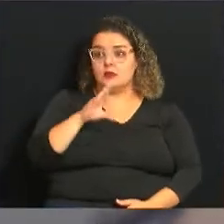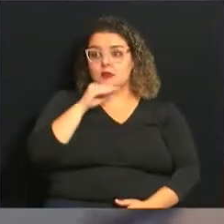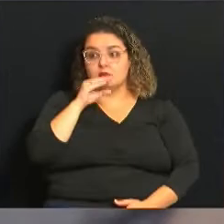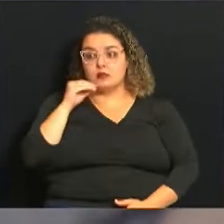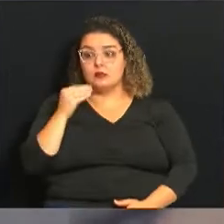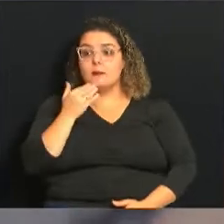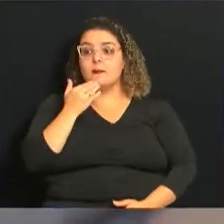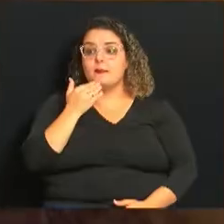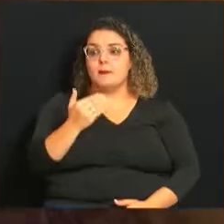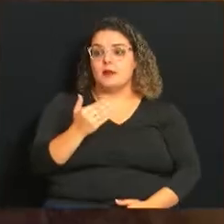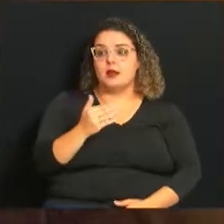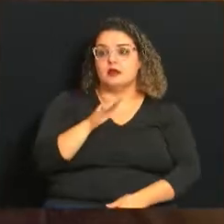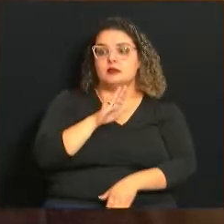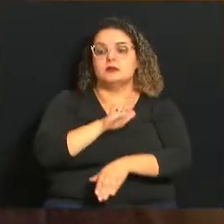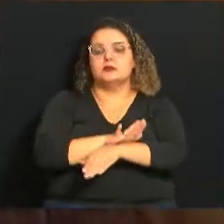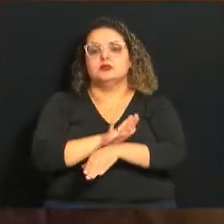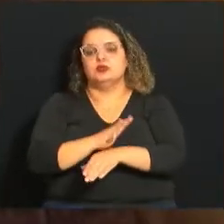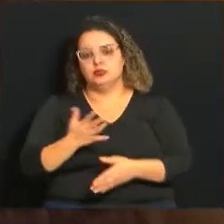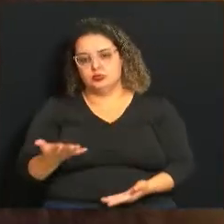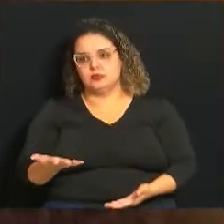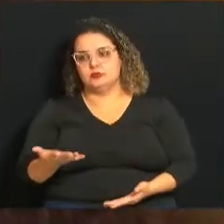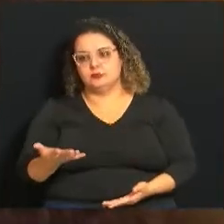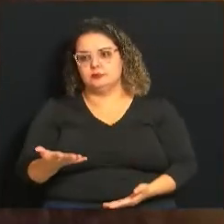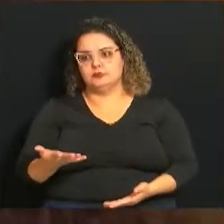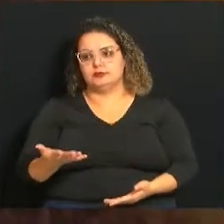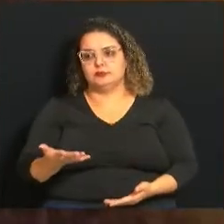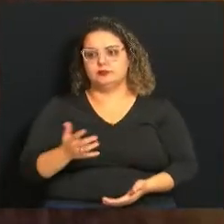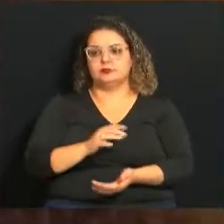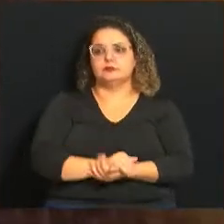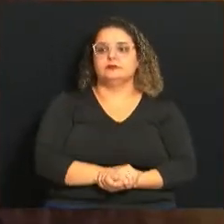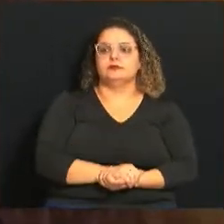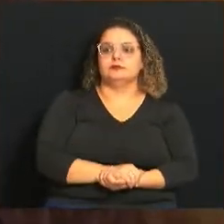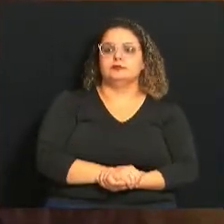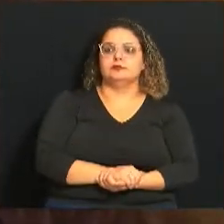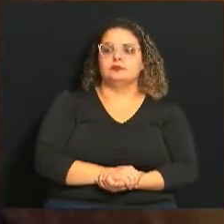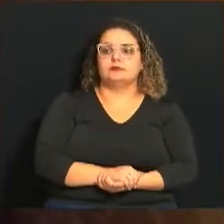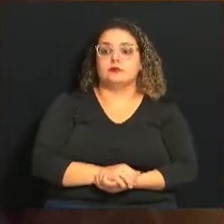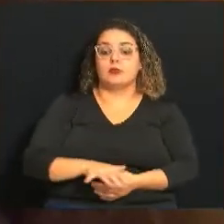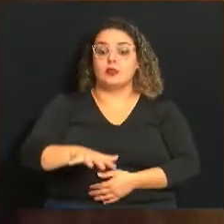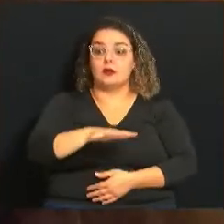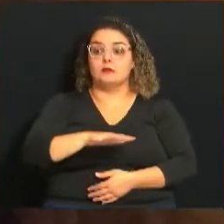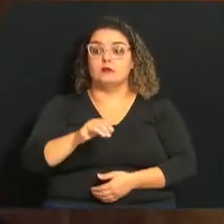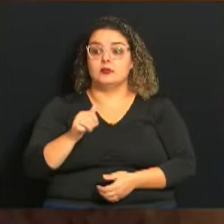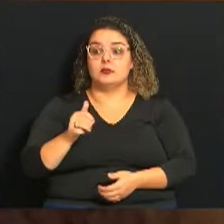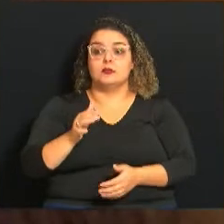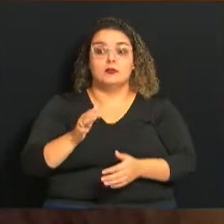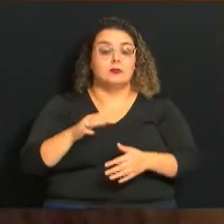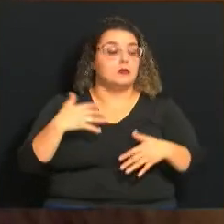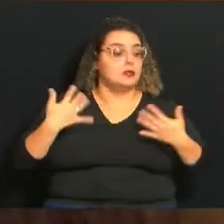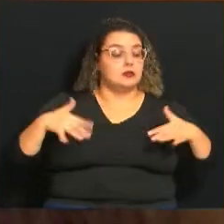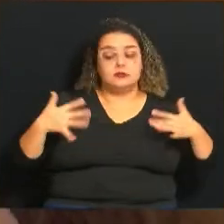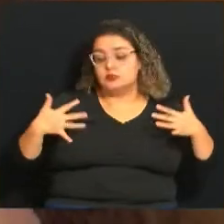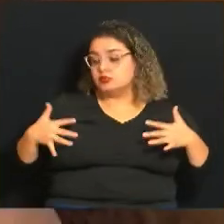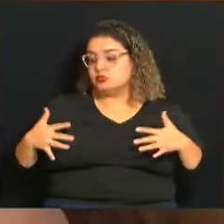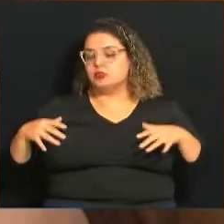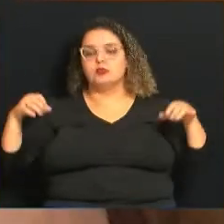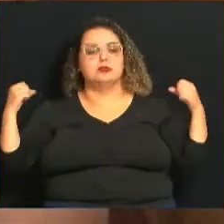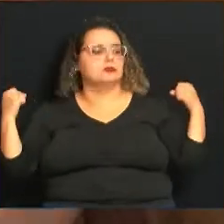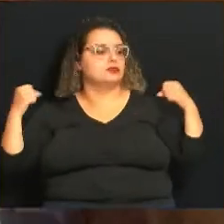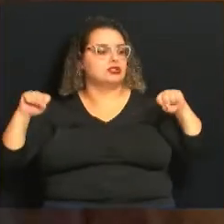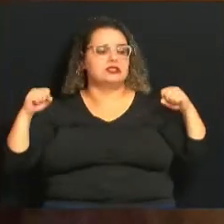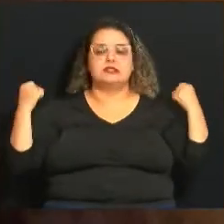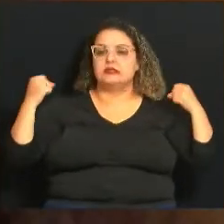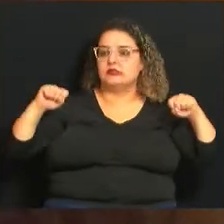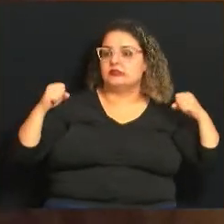ajuda. Tem uma turma que está buscando meditação, né? Tem uma turma que está indo atrás de atividades esportivas, tem